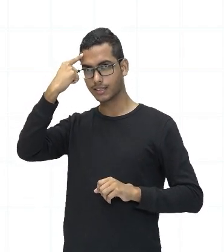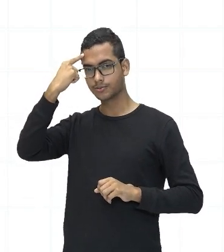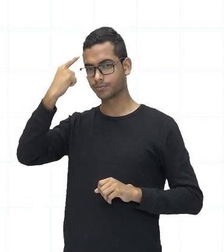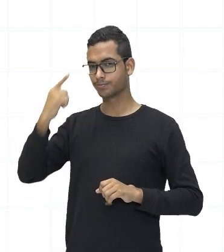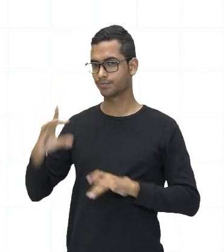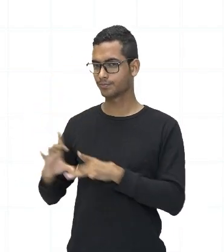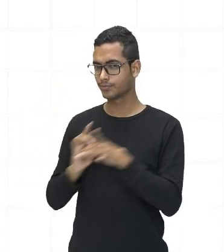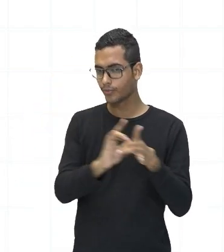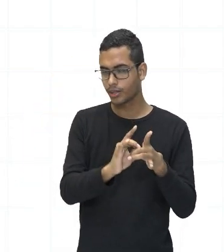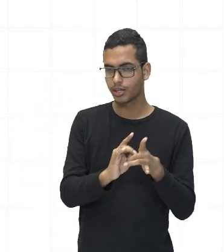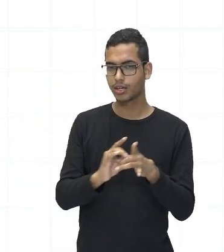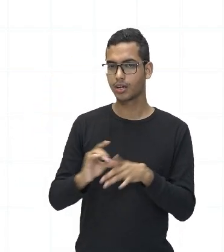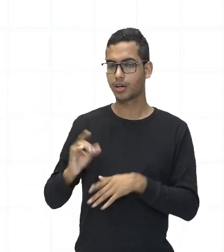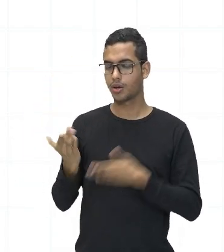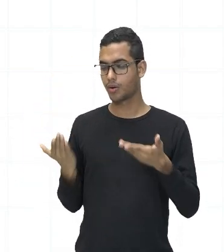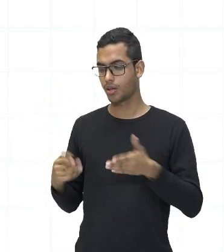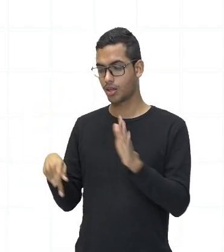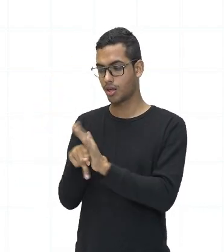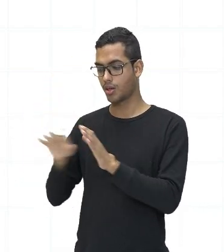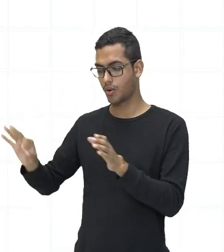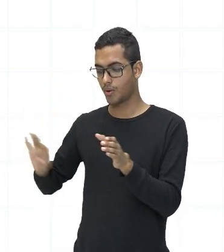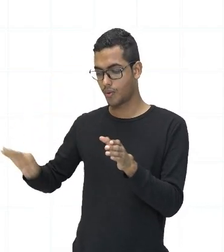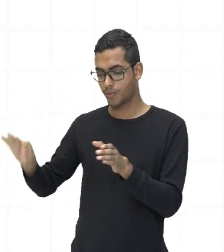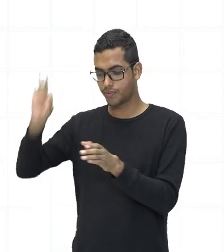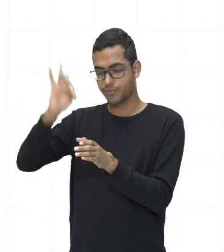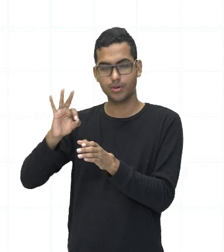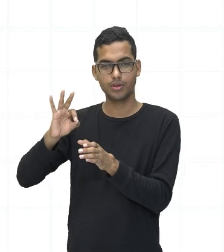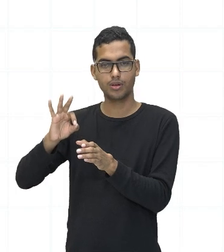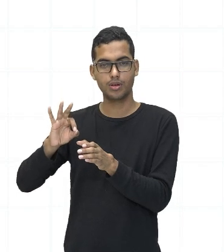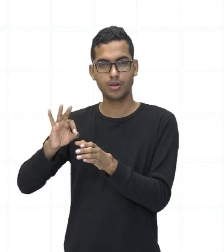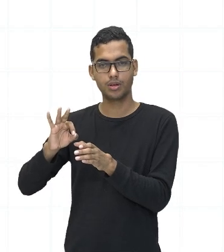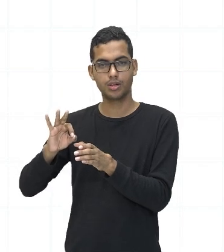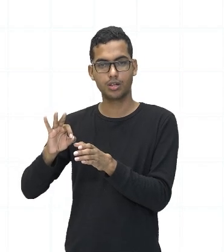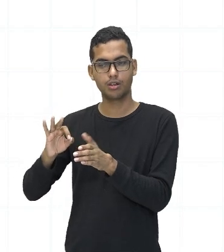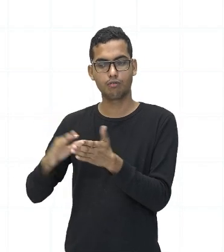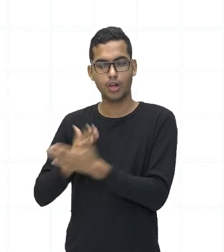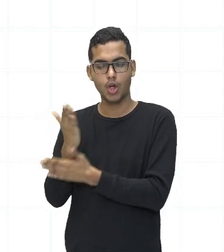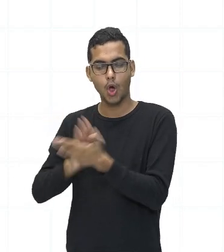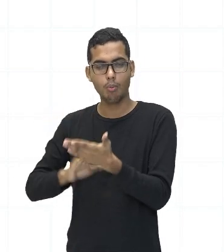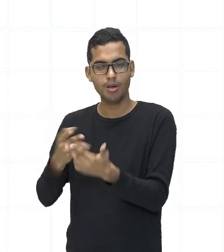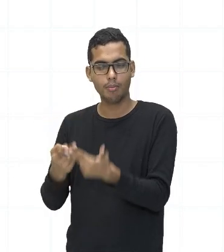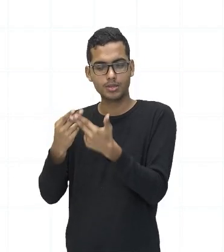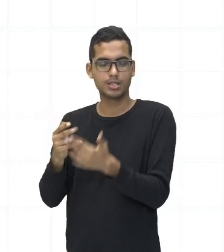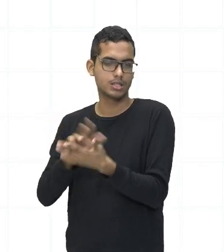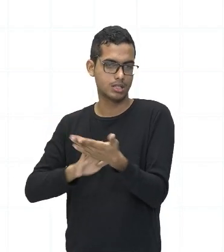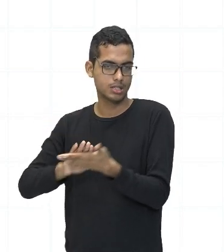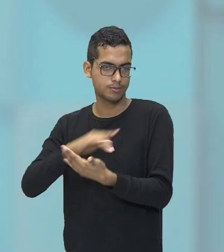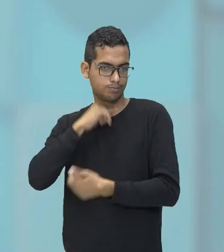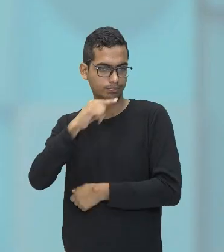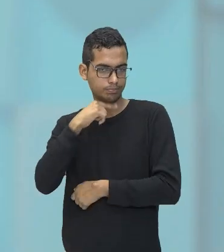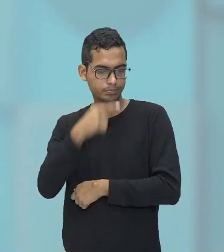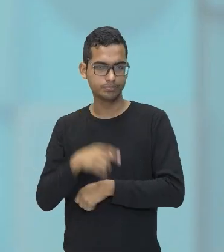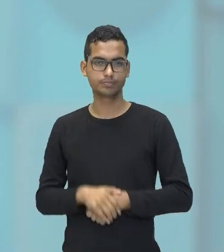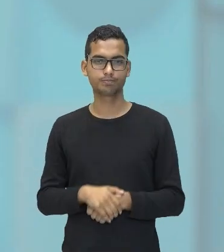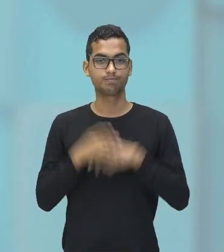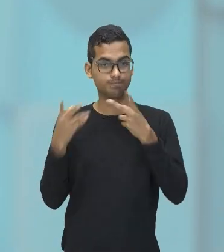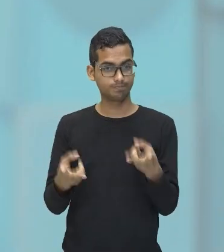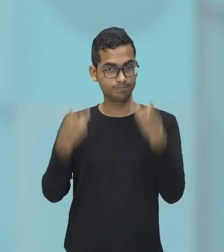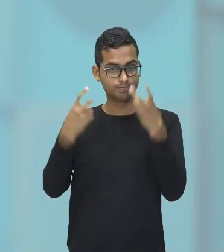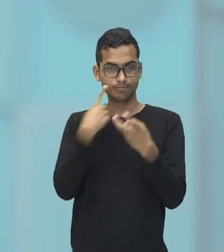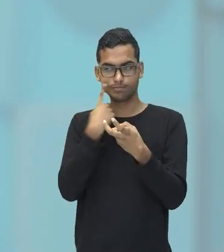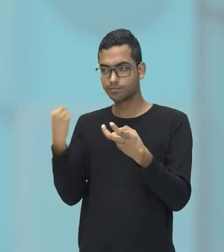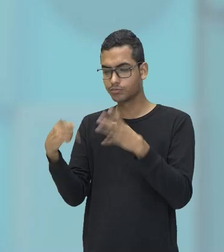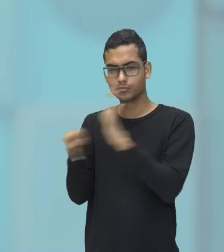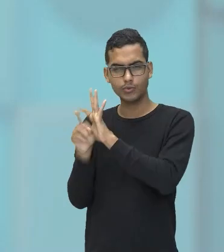significa que ele não vai esgotar a paciência. Certo, pessoal? Então, nota aí que a